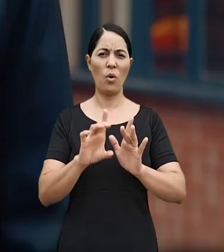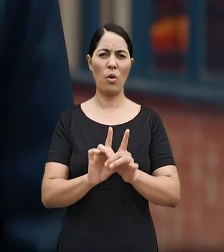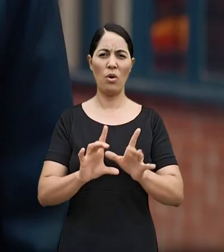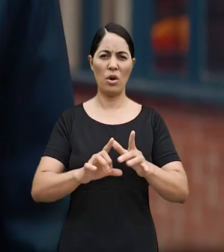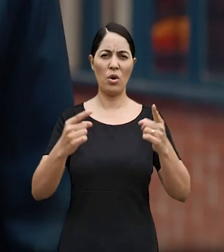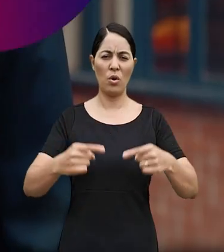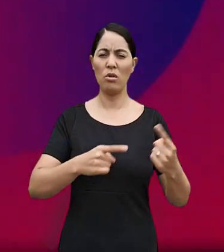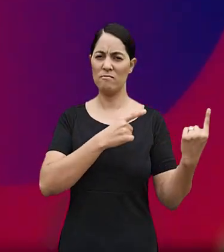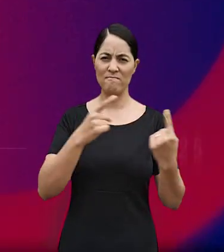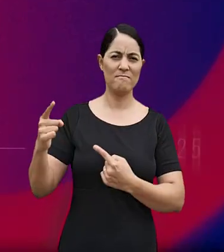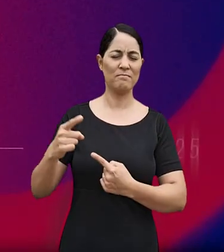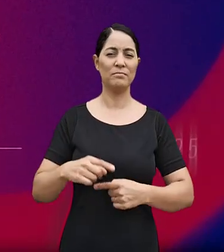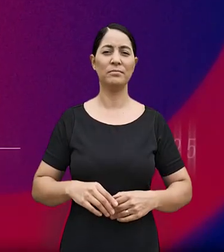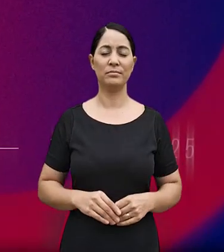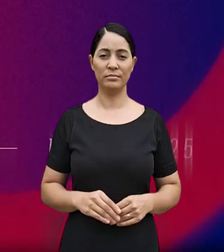ruptura democrática.